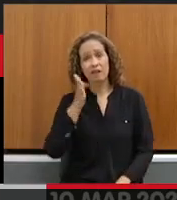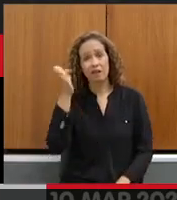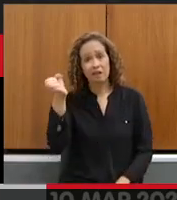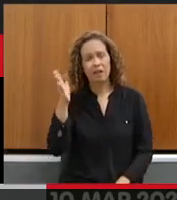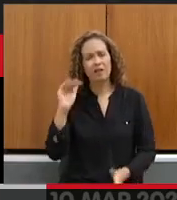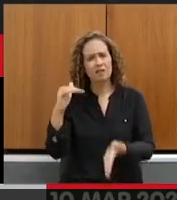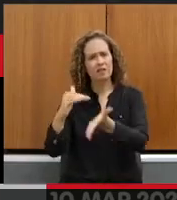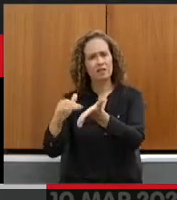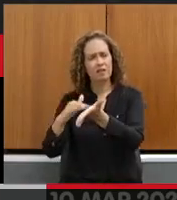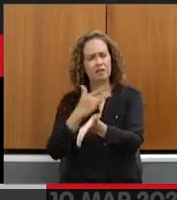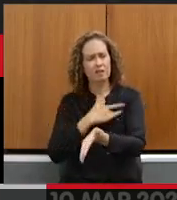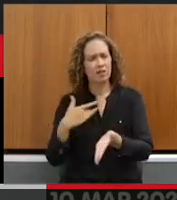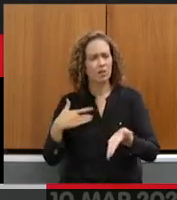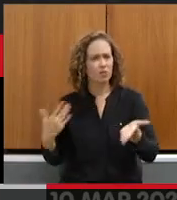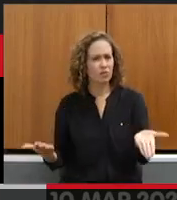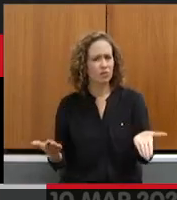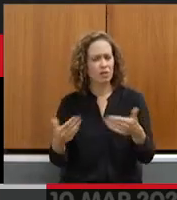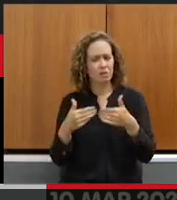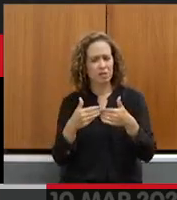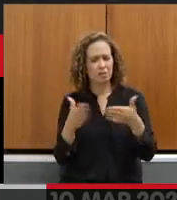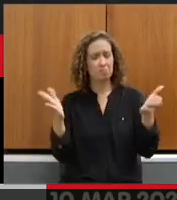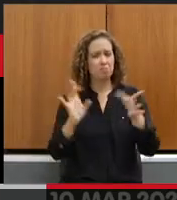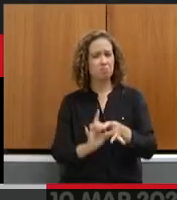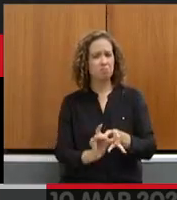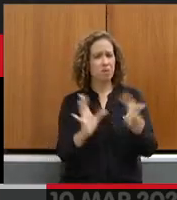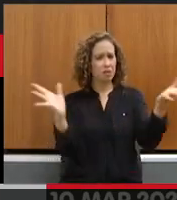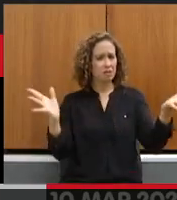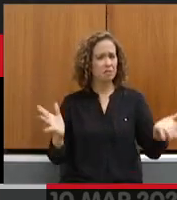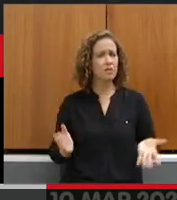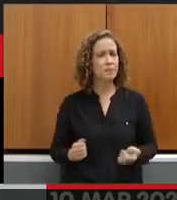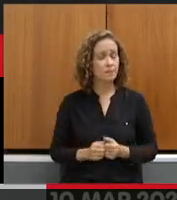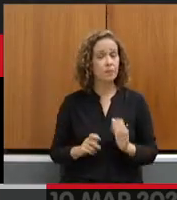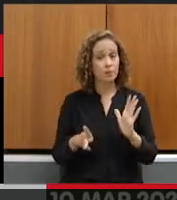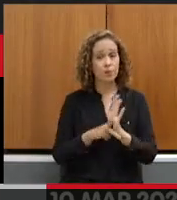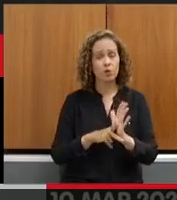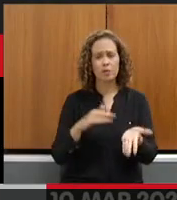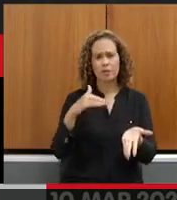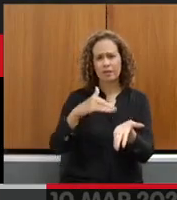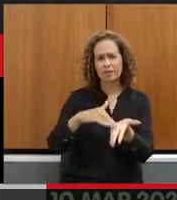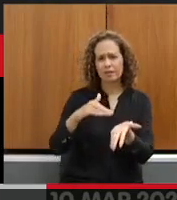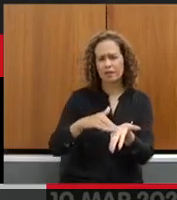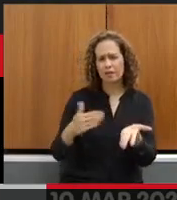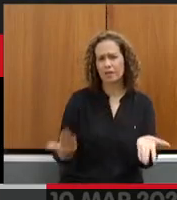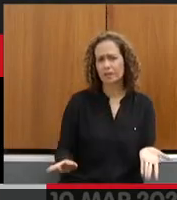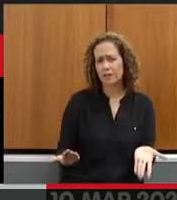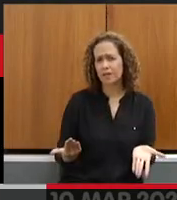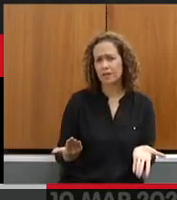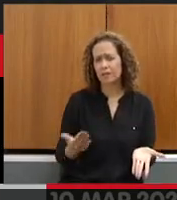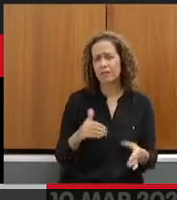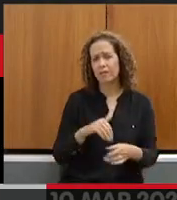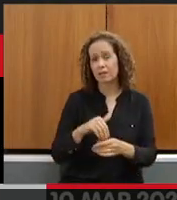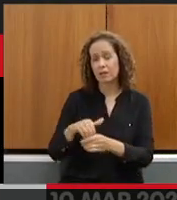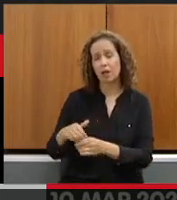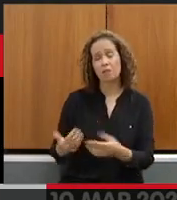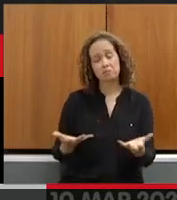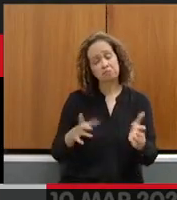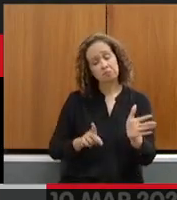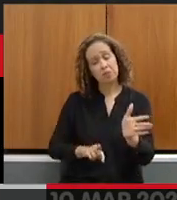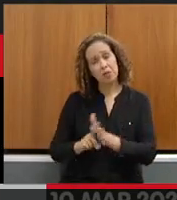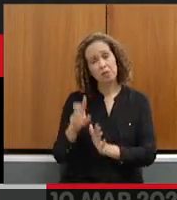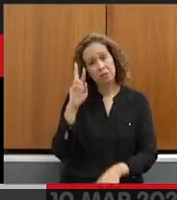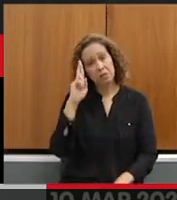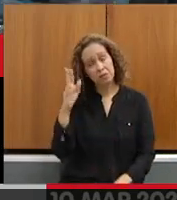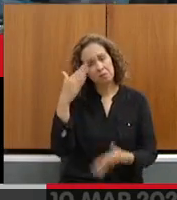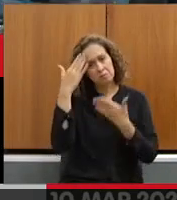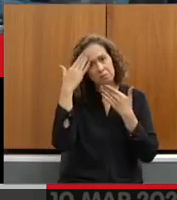dados não deveriam ser públicos é isso ao patrimônio da secretaria o patrimônio eleitoral secretário gostaria de perguntar o Senhor